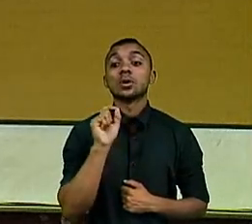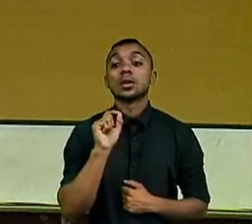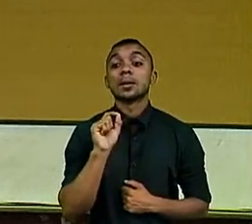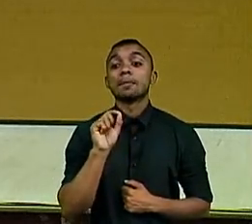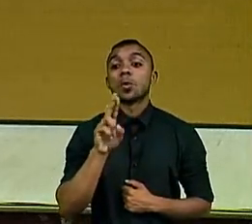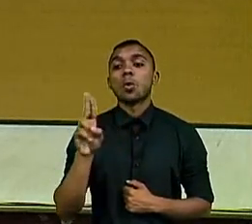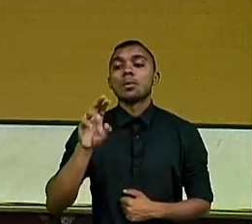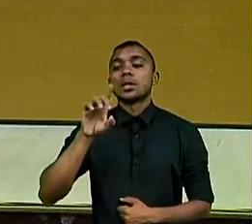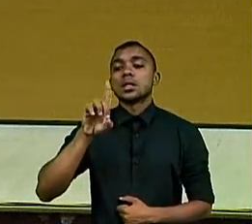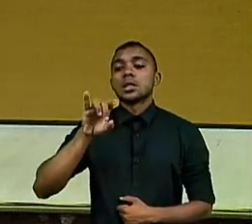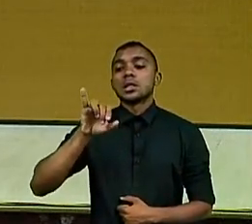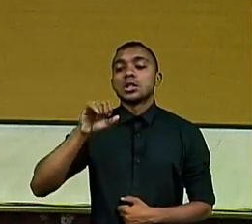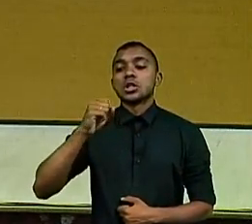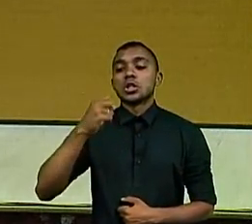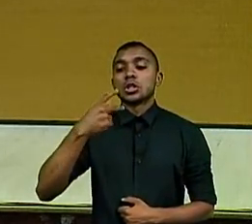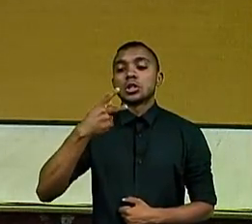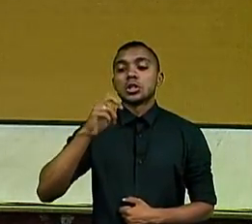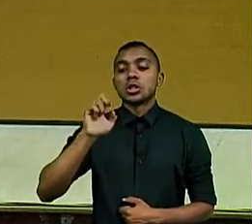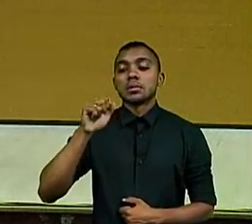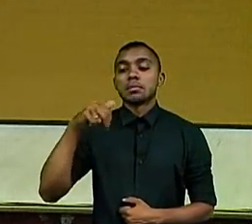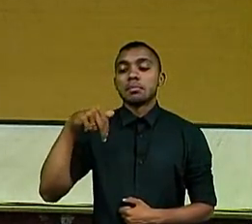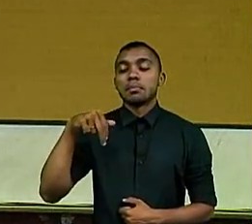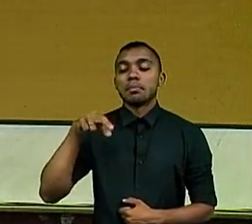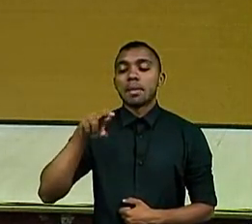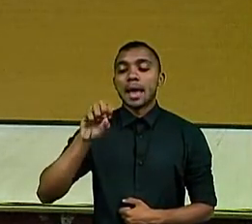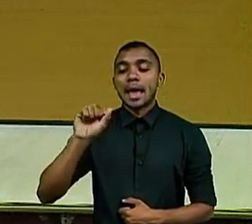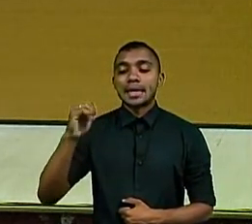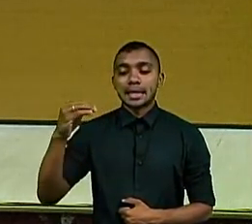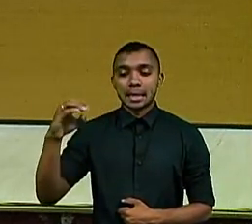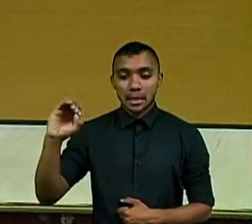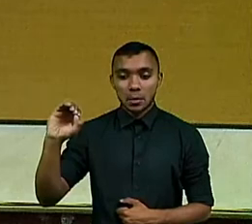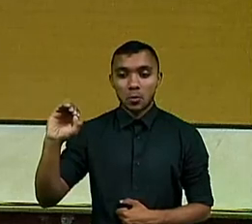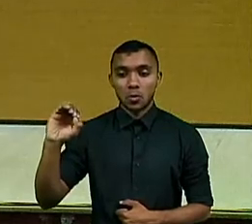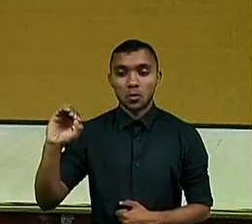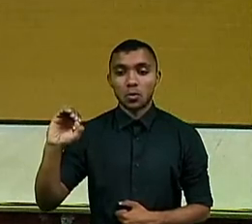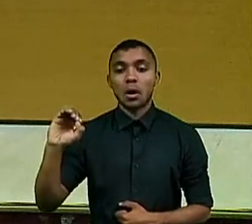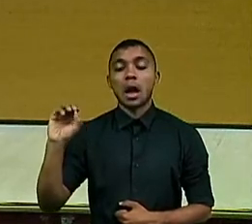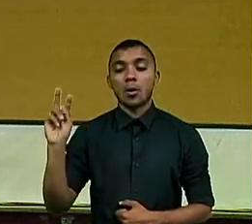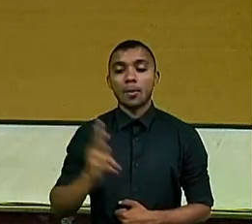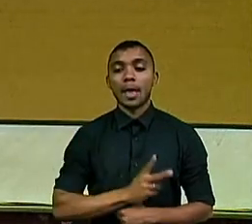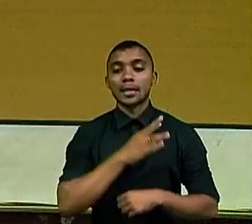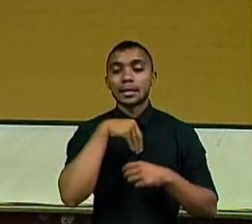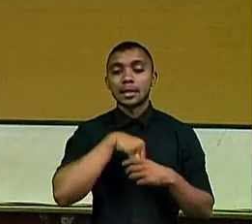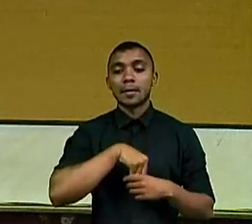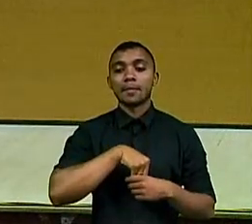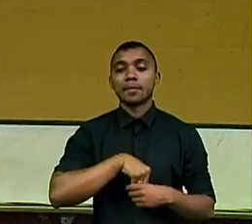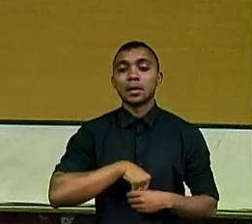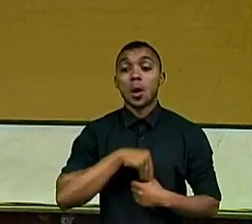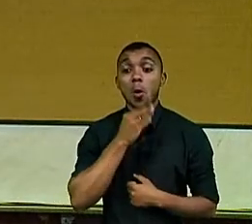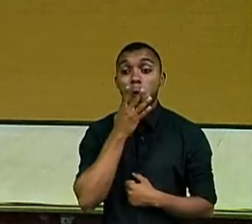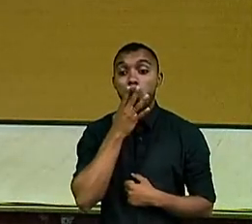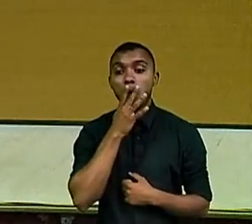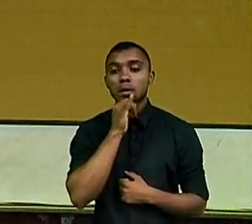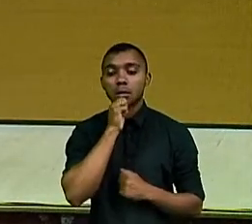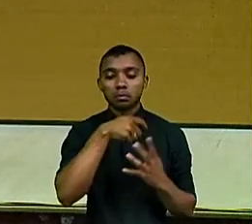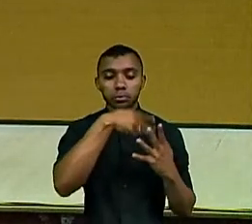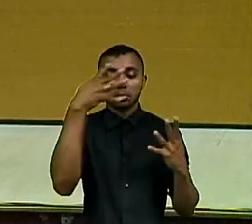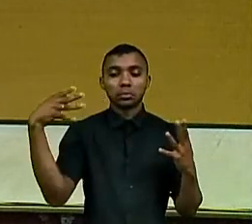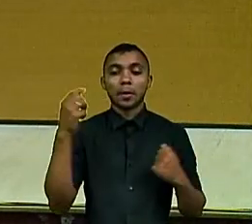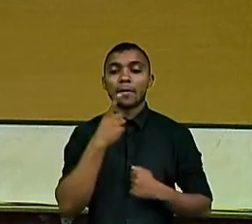essa dispersão ela dispersa nas cores do arco-íris vermelho